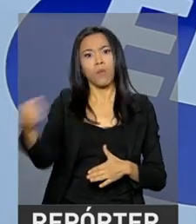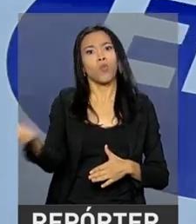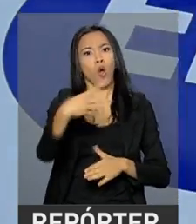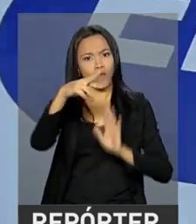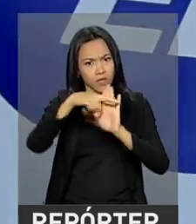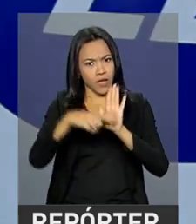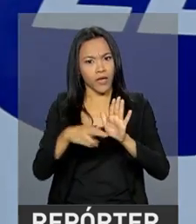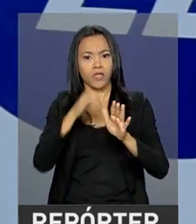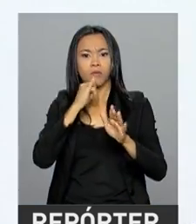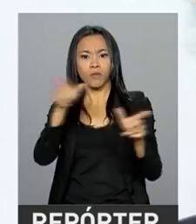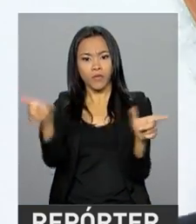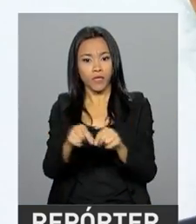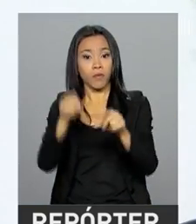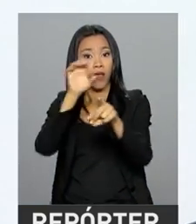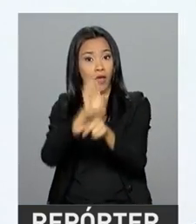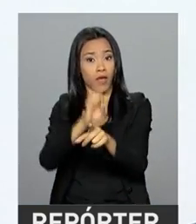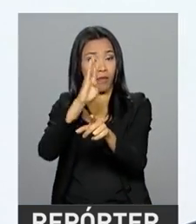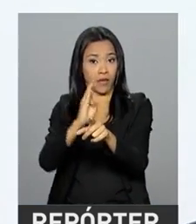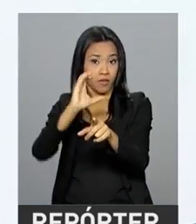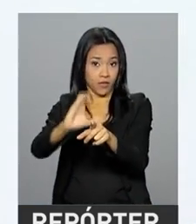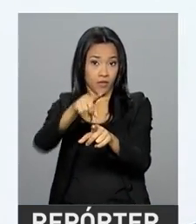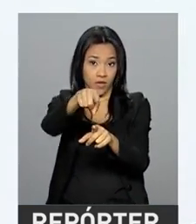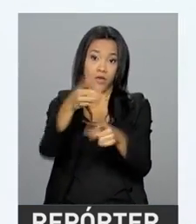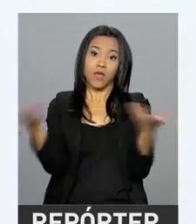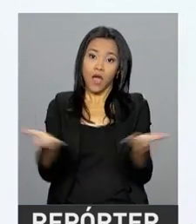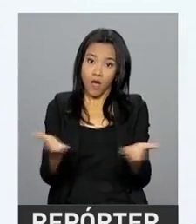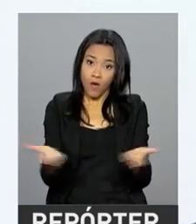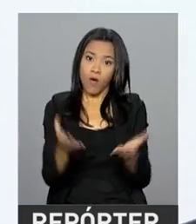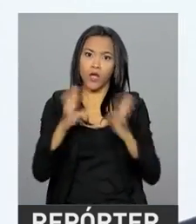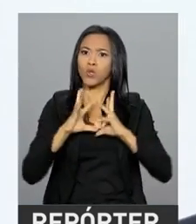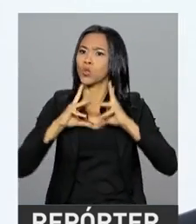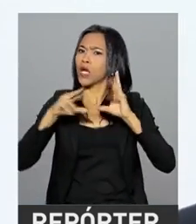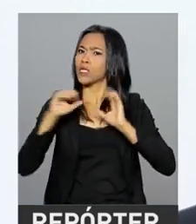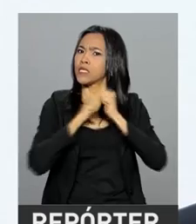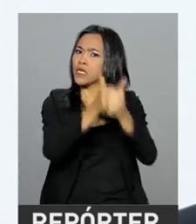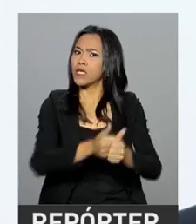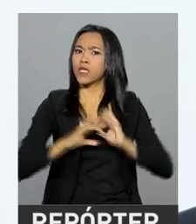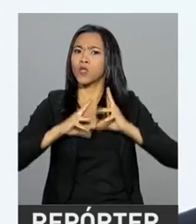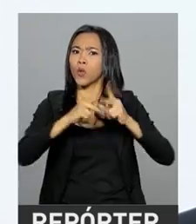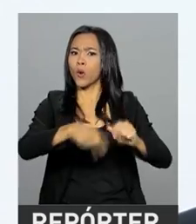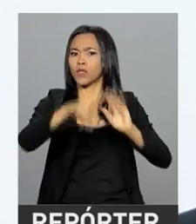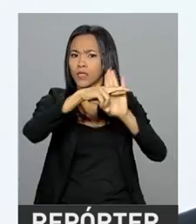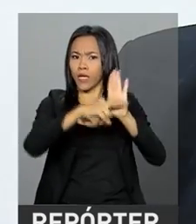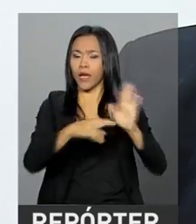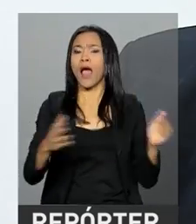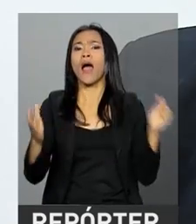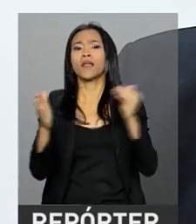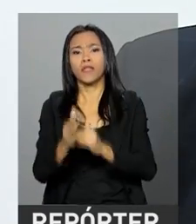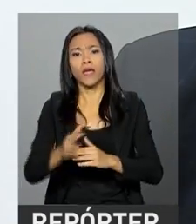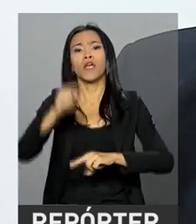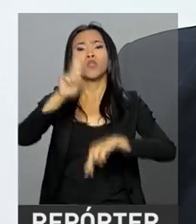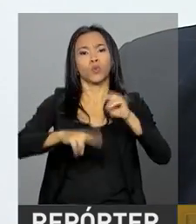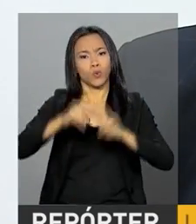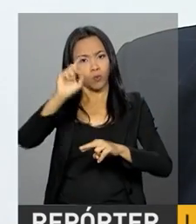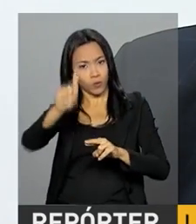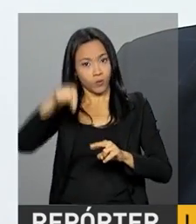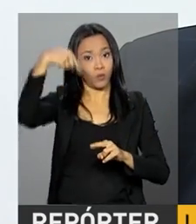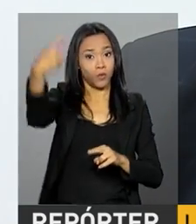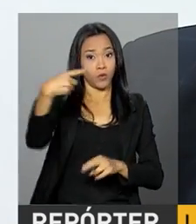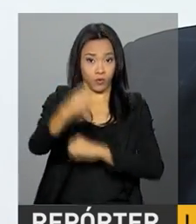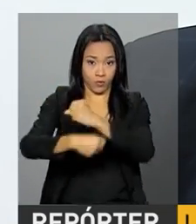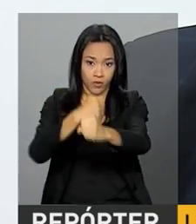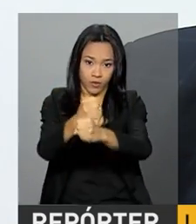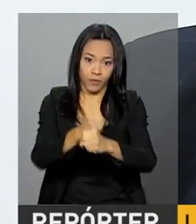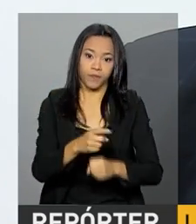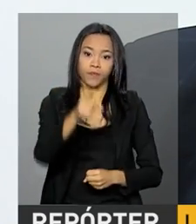de Comunicação aebc que se comprometeu a adotar todas as normas da Lei até Junho do ano que vem o cidadão exige que a